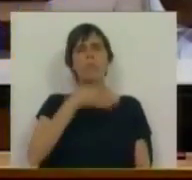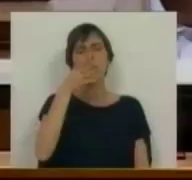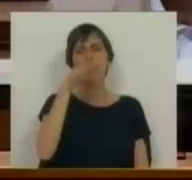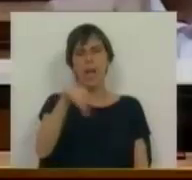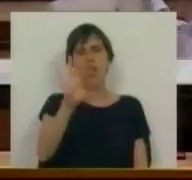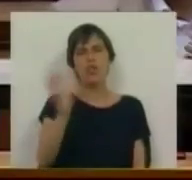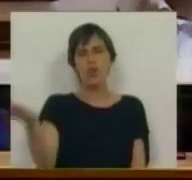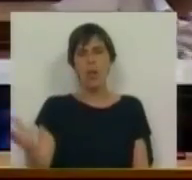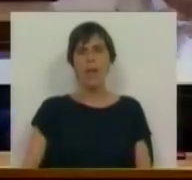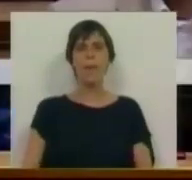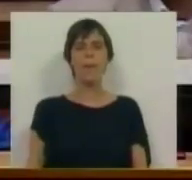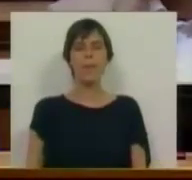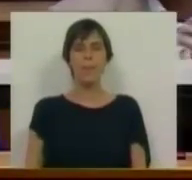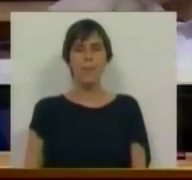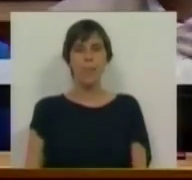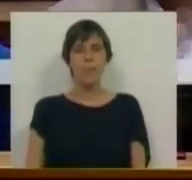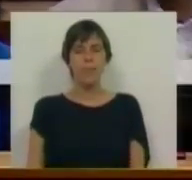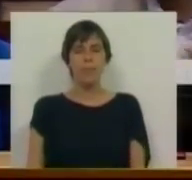escolha?